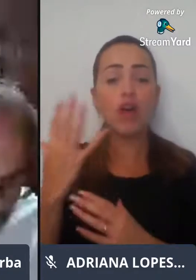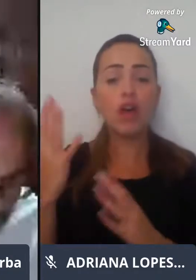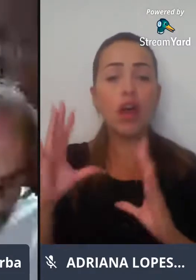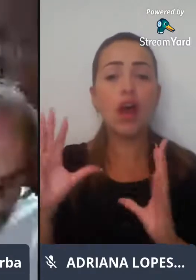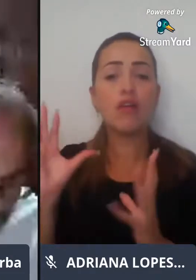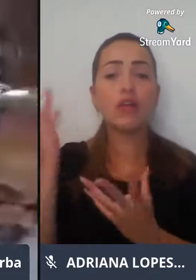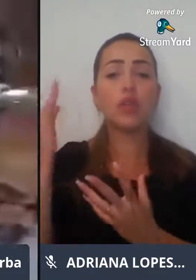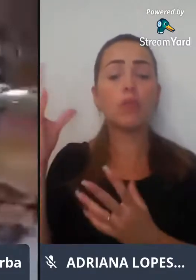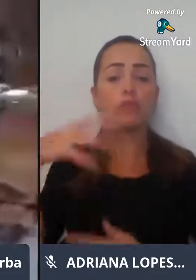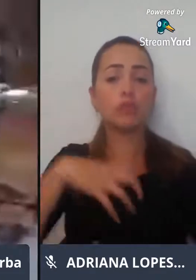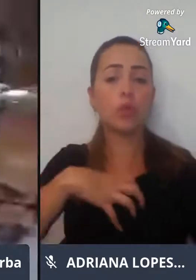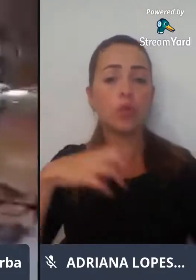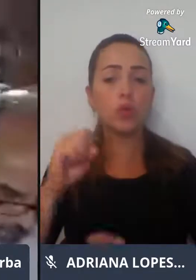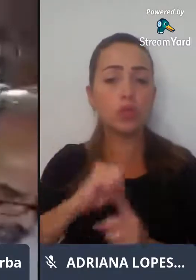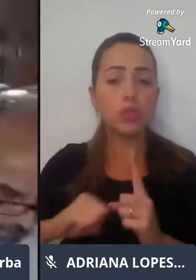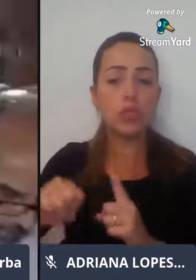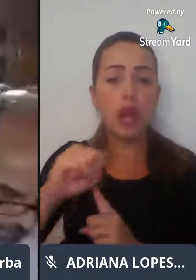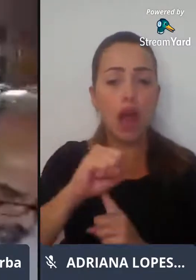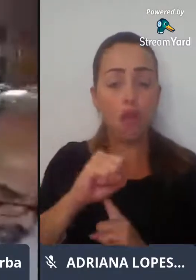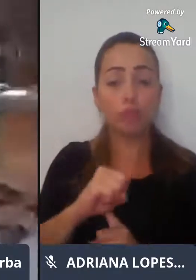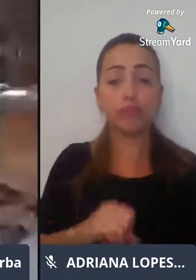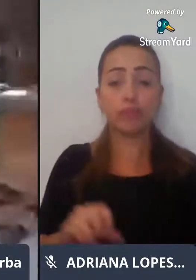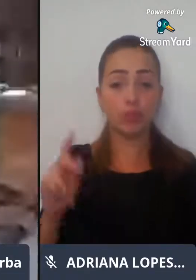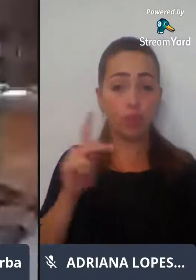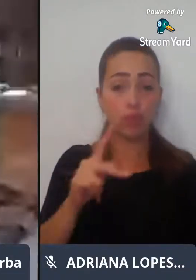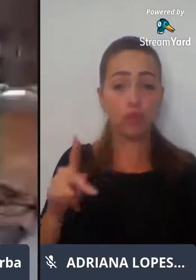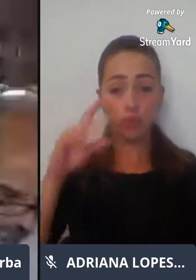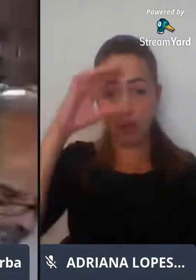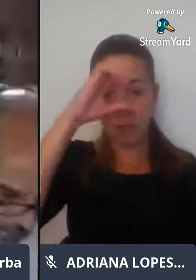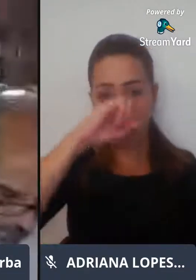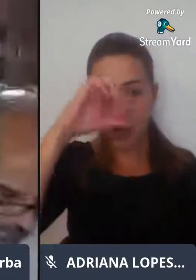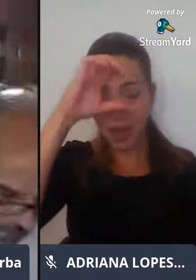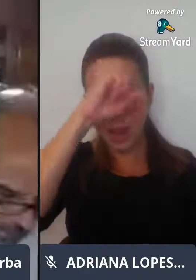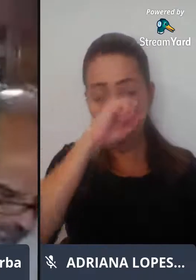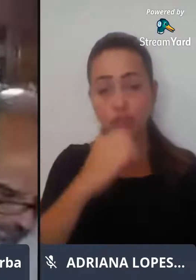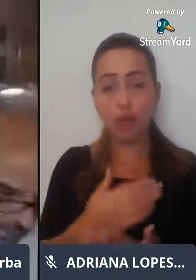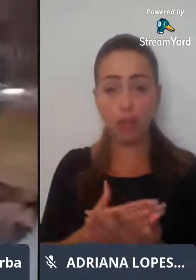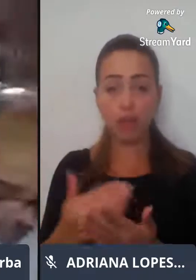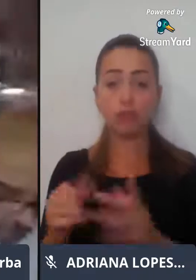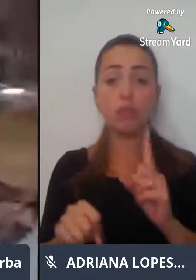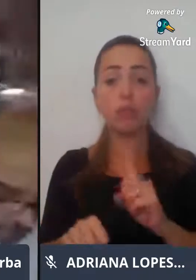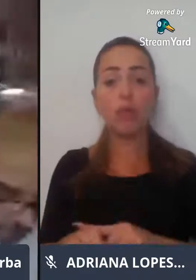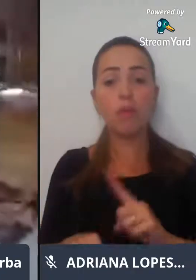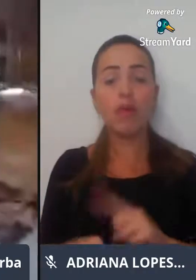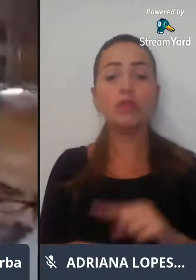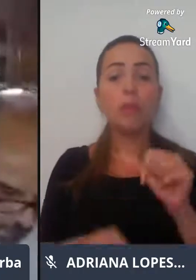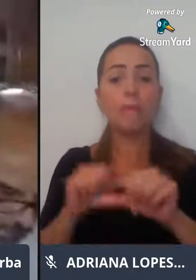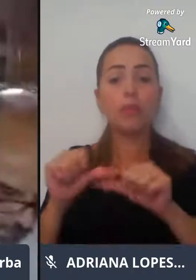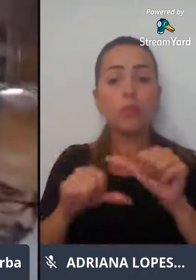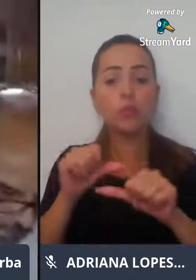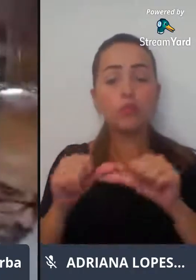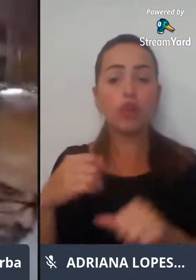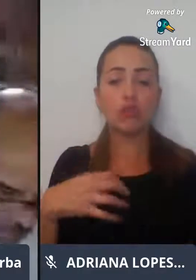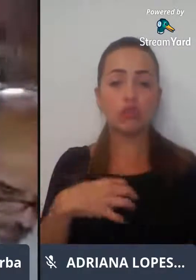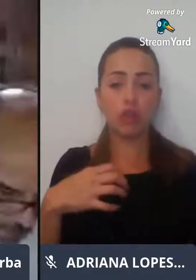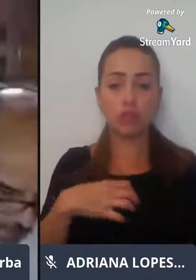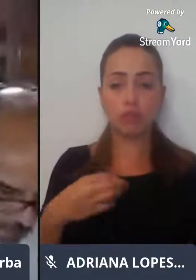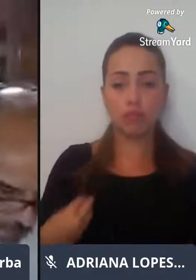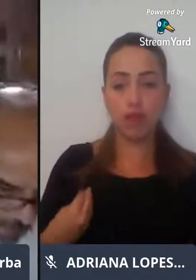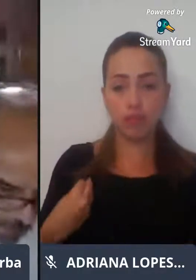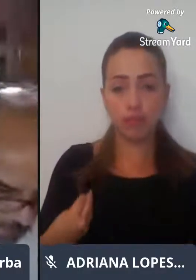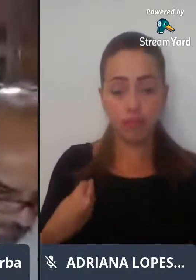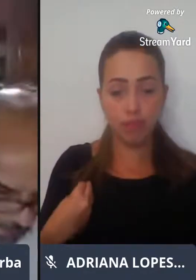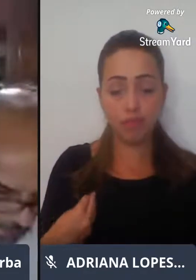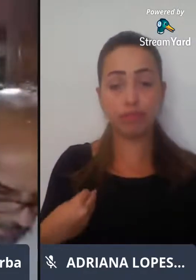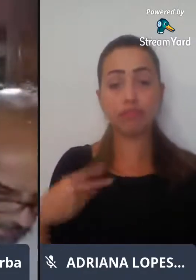é situado. O professor aprende a partir do momento que ele muda as suas formas de participar, o professor